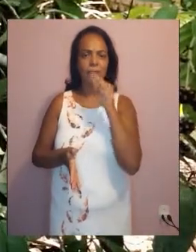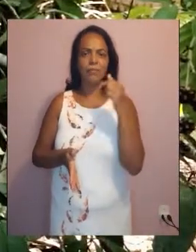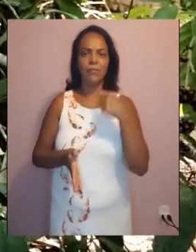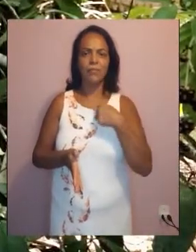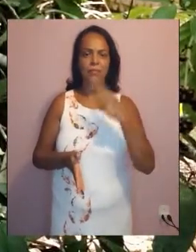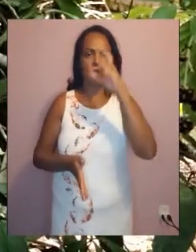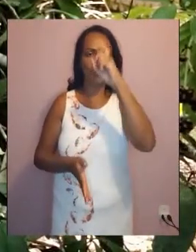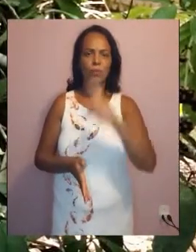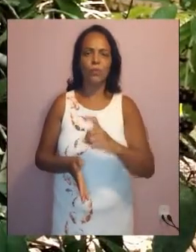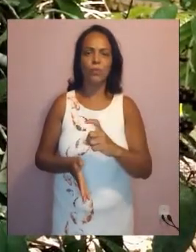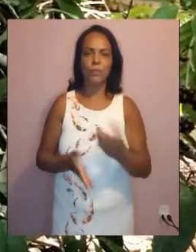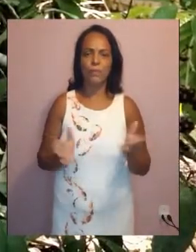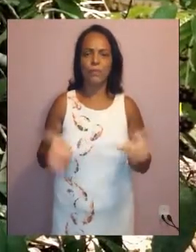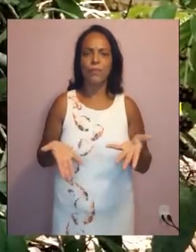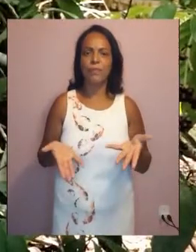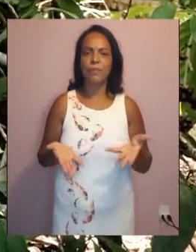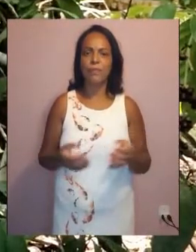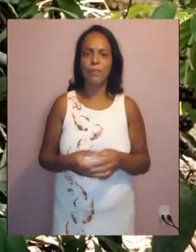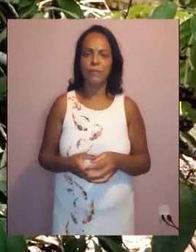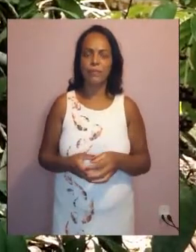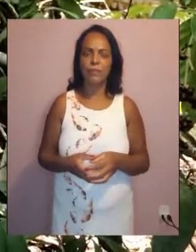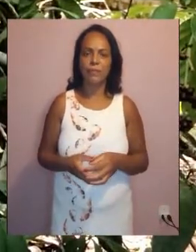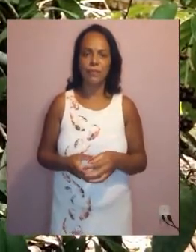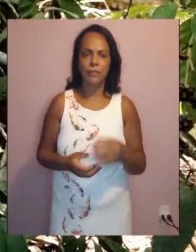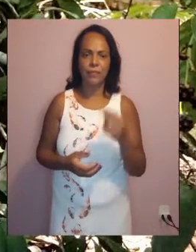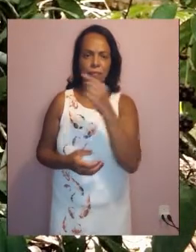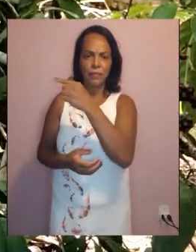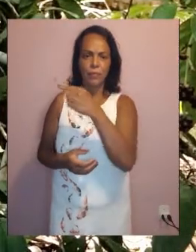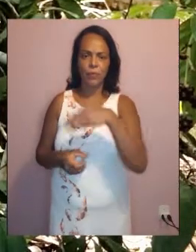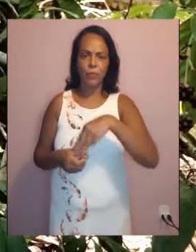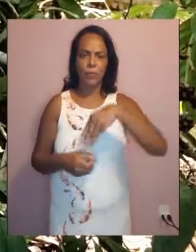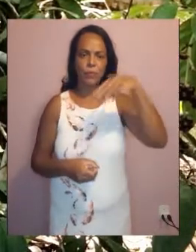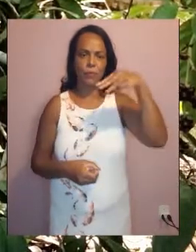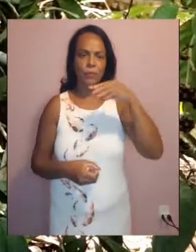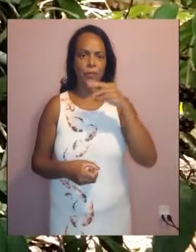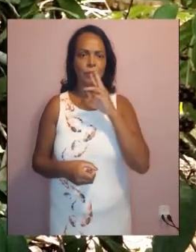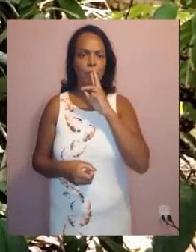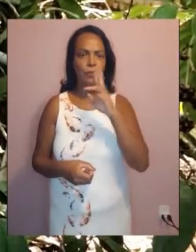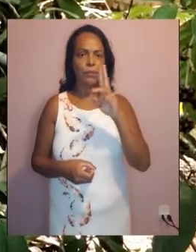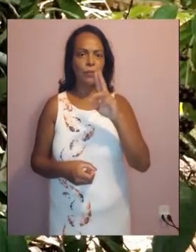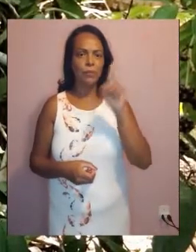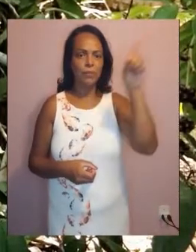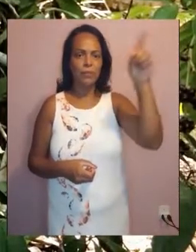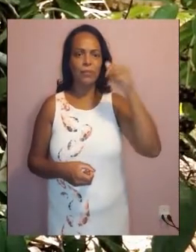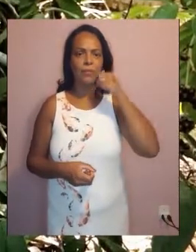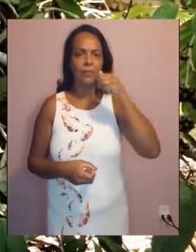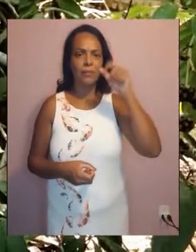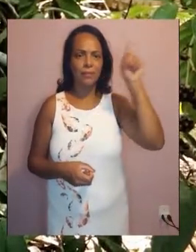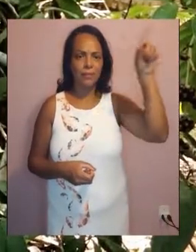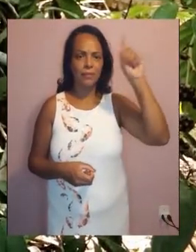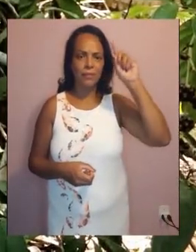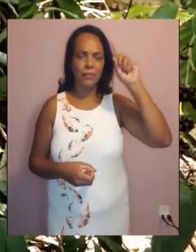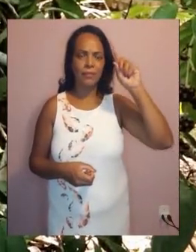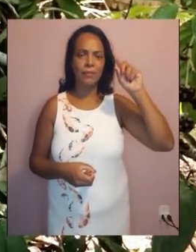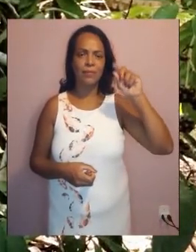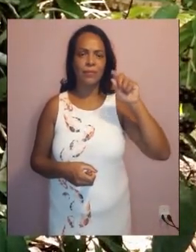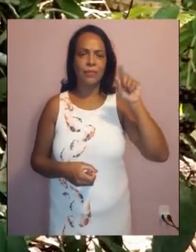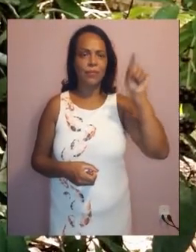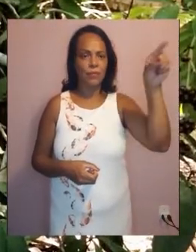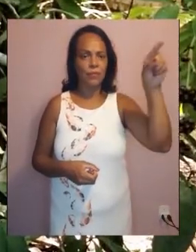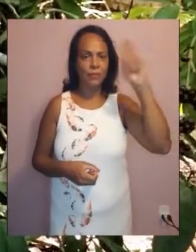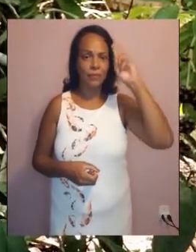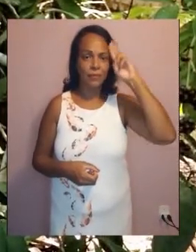com convicção, para mim és uma deusa universal.